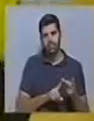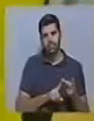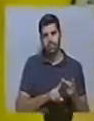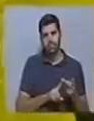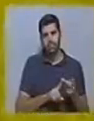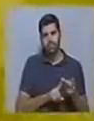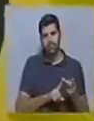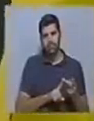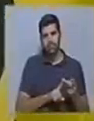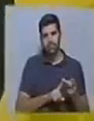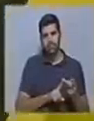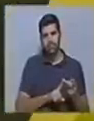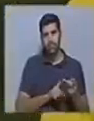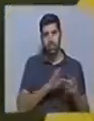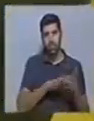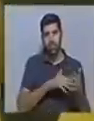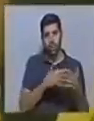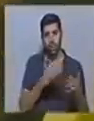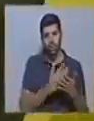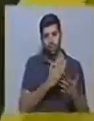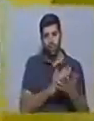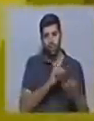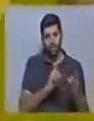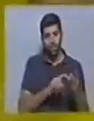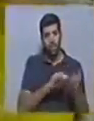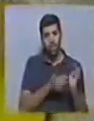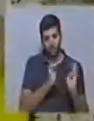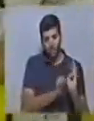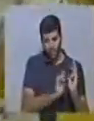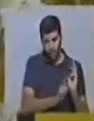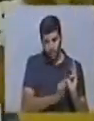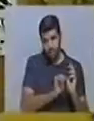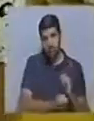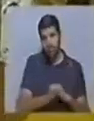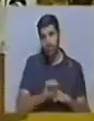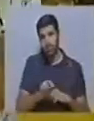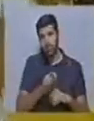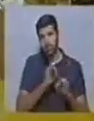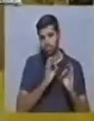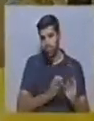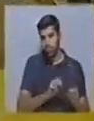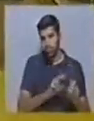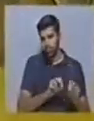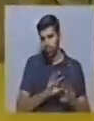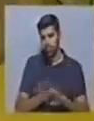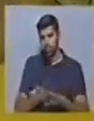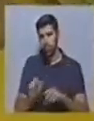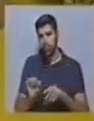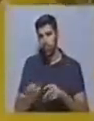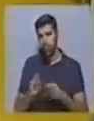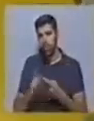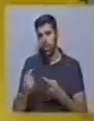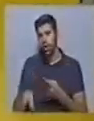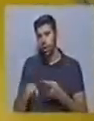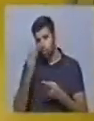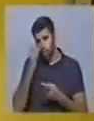É o meu... Um horário escolar. Sim. E o teu exame, não é assim? Sim. Muito bem, que saiu limpinho. E tu, meu amor? Eu trago aqui